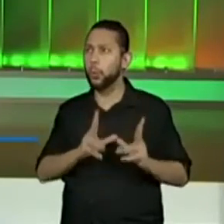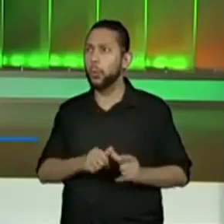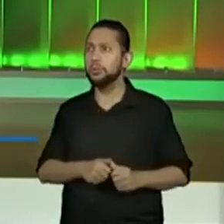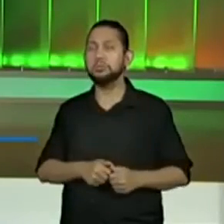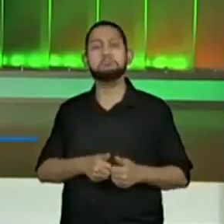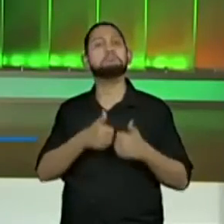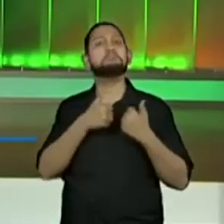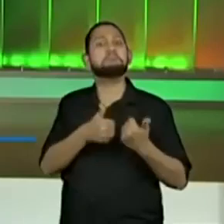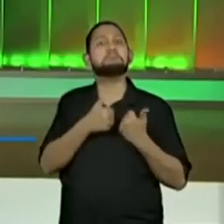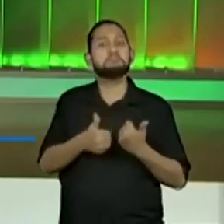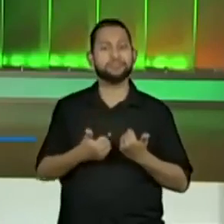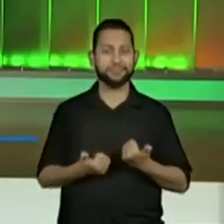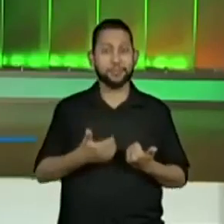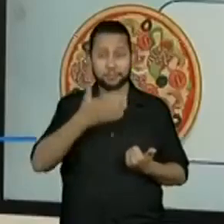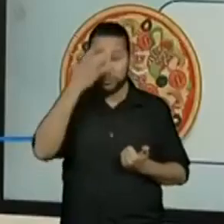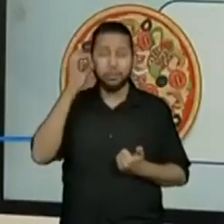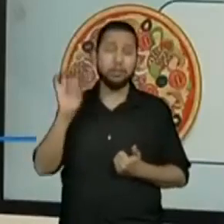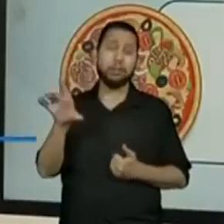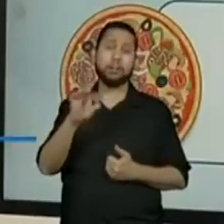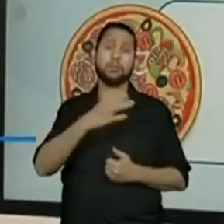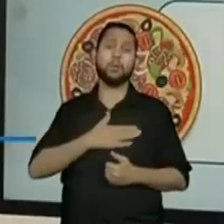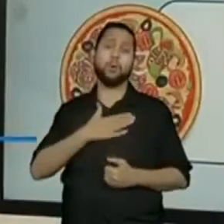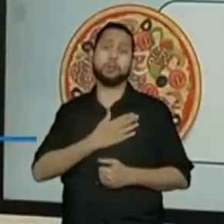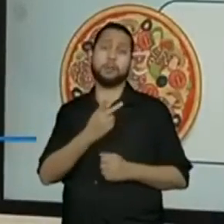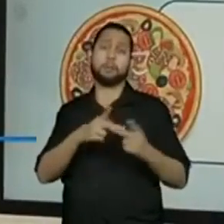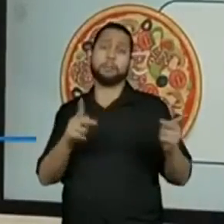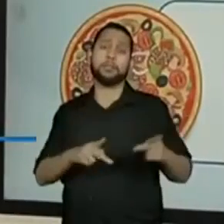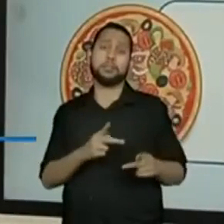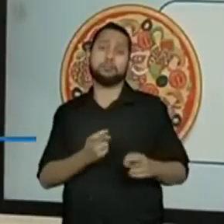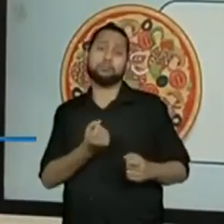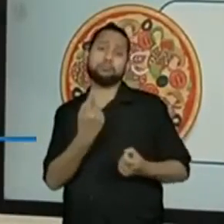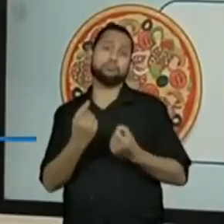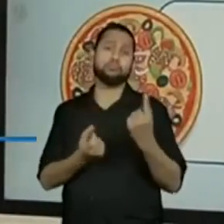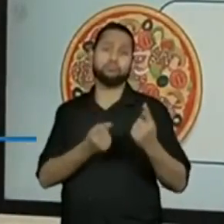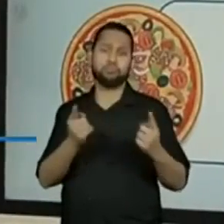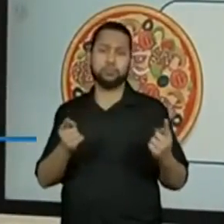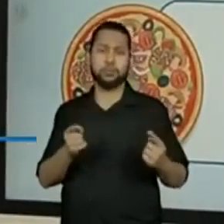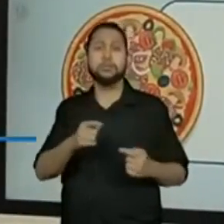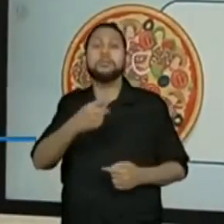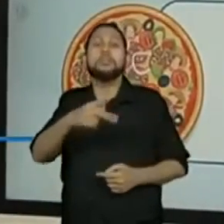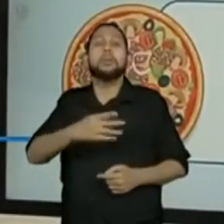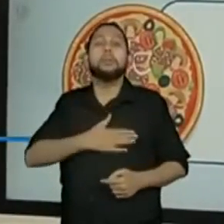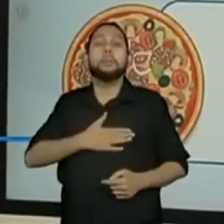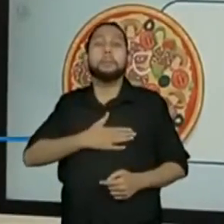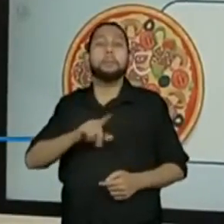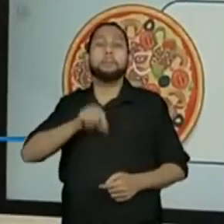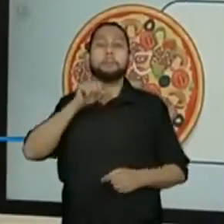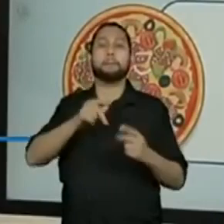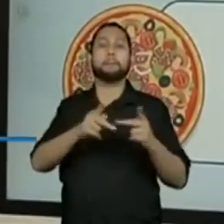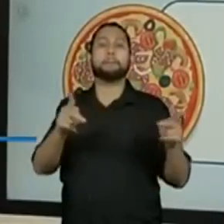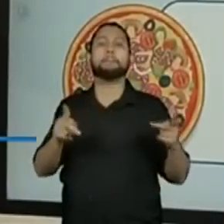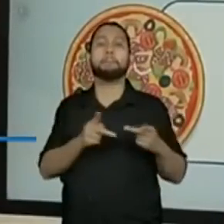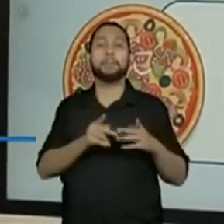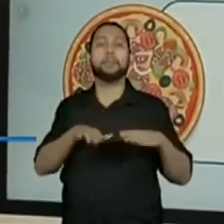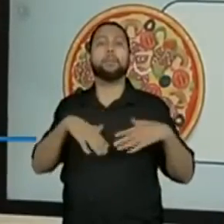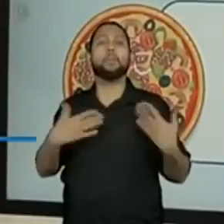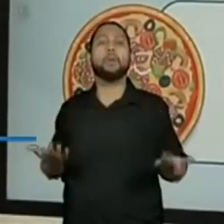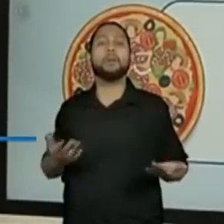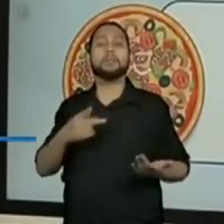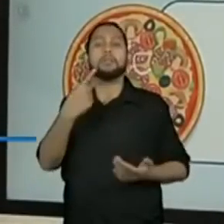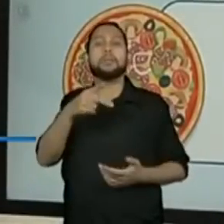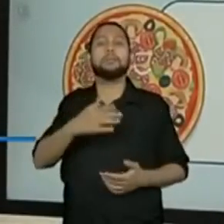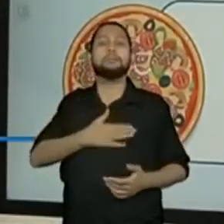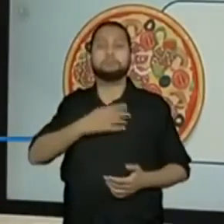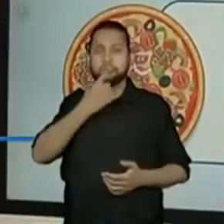sair cada um gosta de uma pizza diferente você Já pensaram quais ingredientes vão na sua pizza